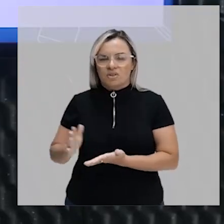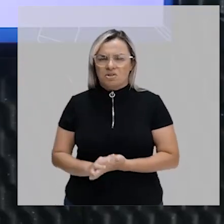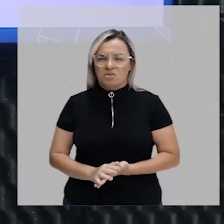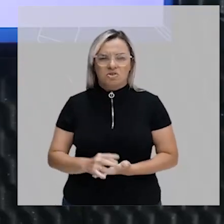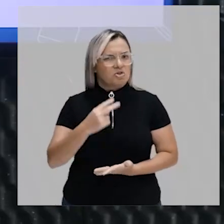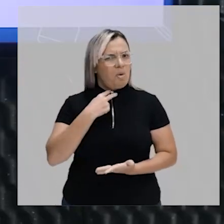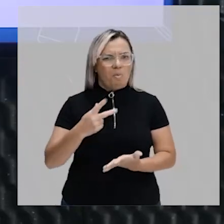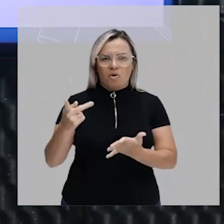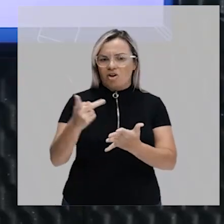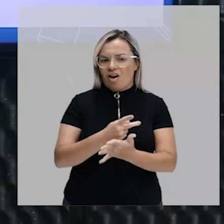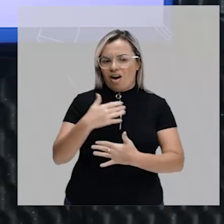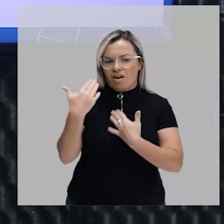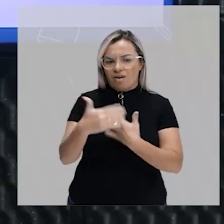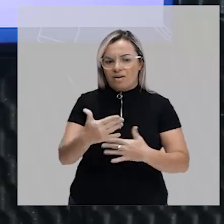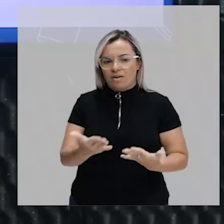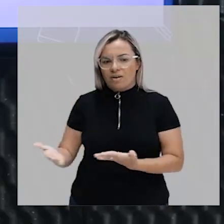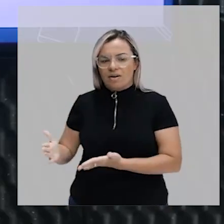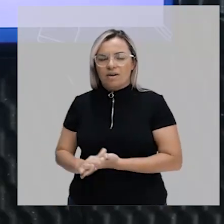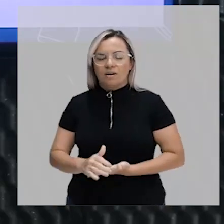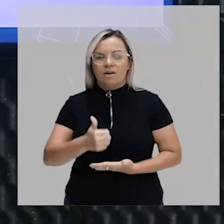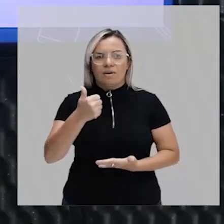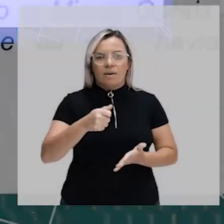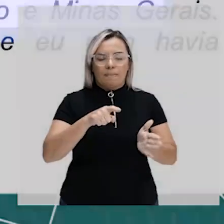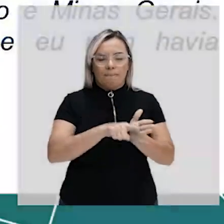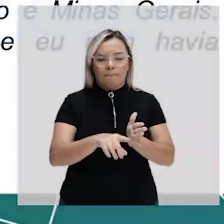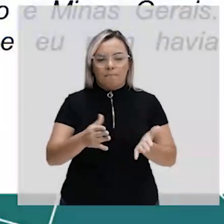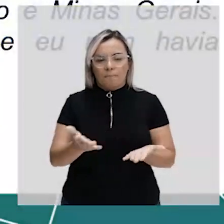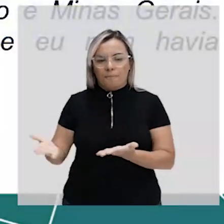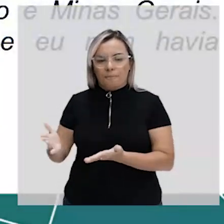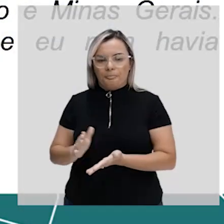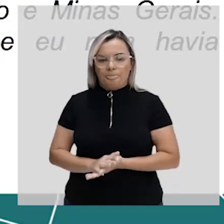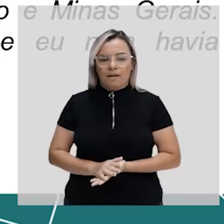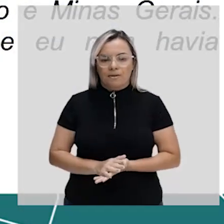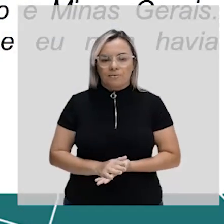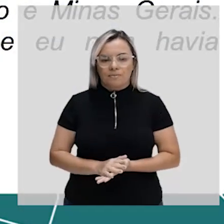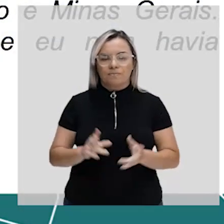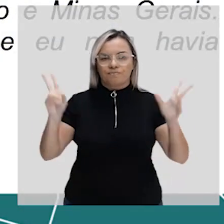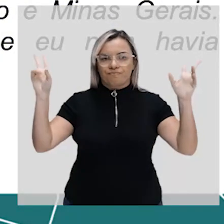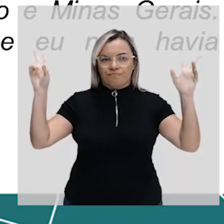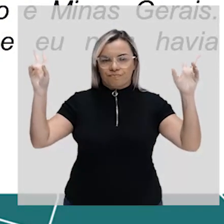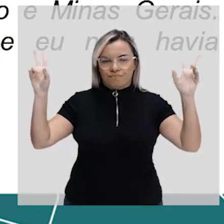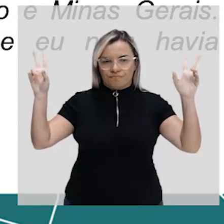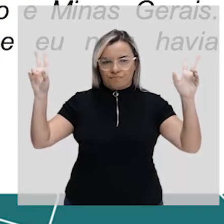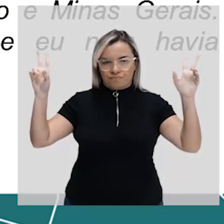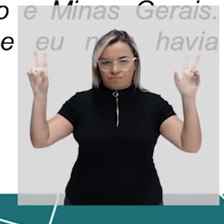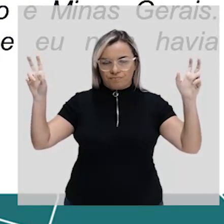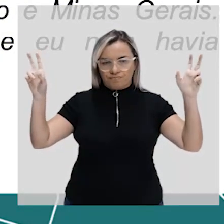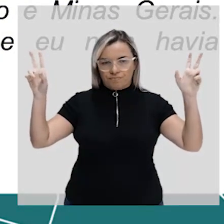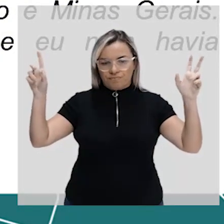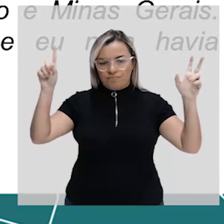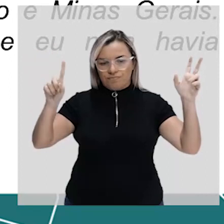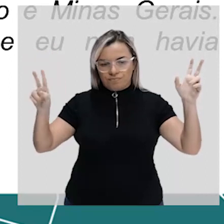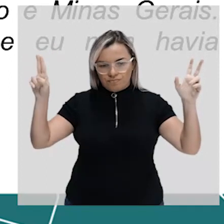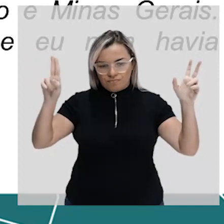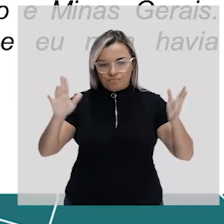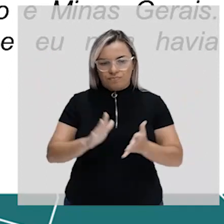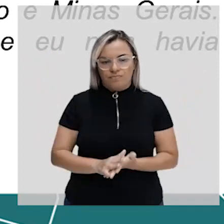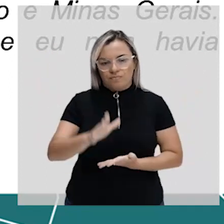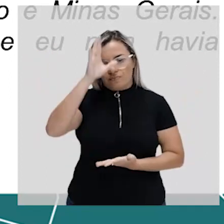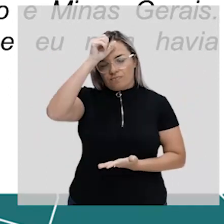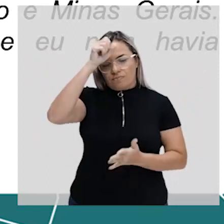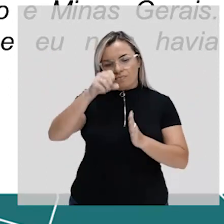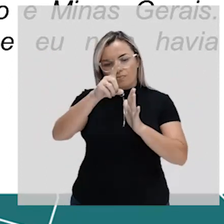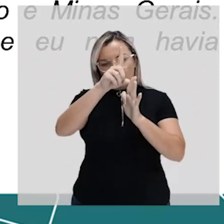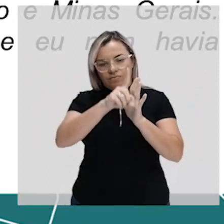prova. Essa primeira questão ela é muito bacana. Olha o que ela te diz. Abre aspas. Aprendi na década